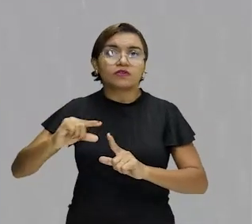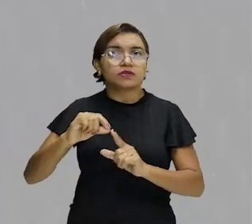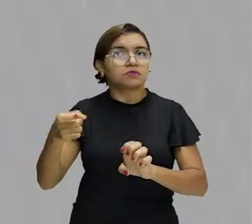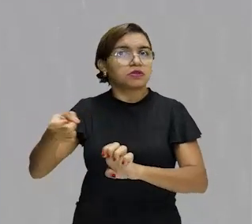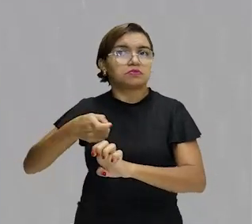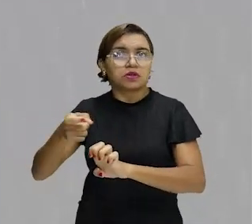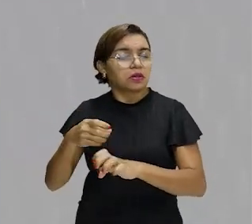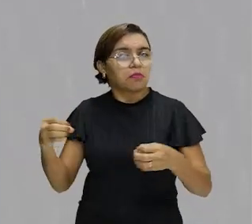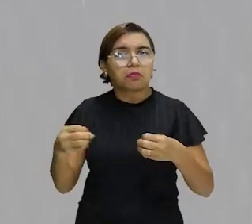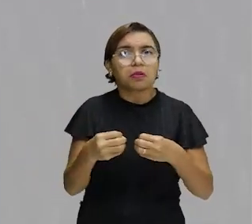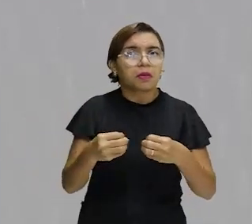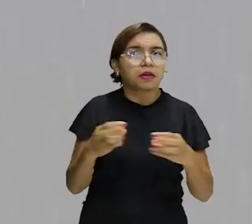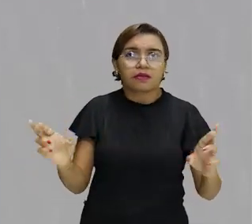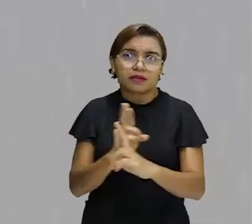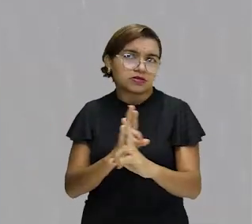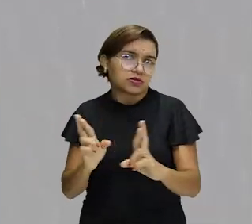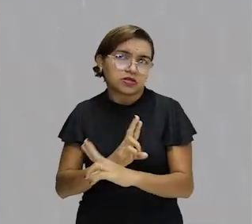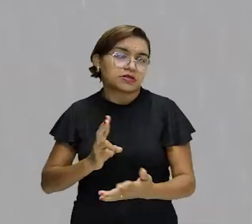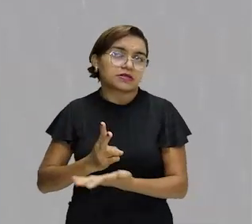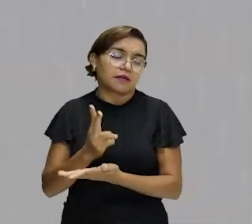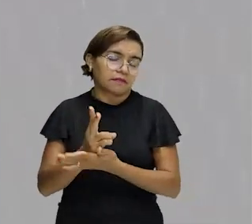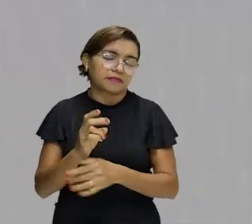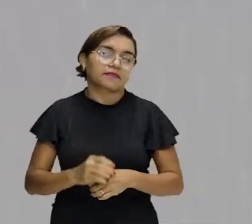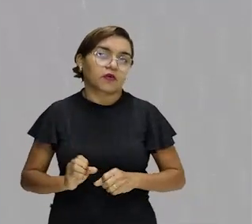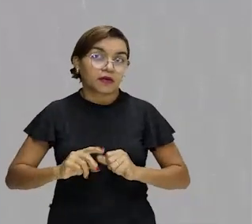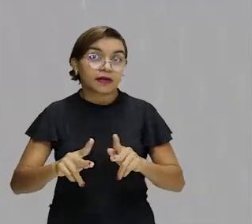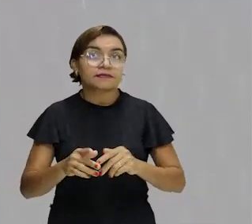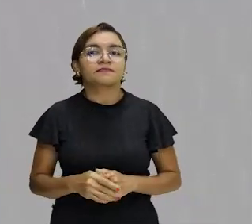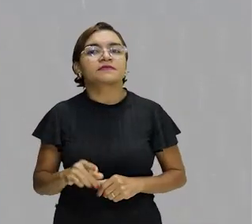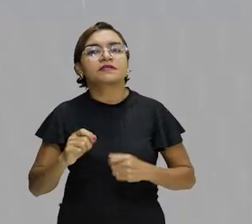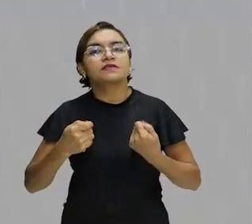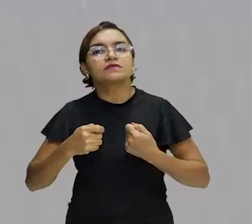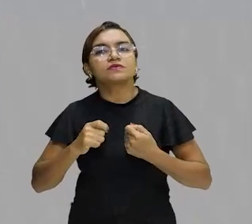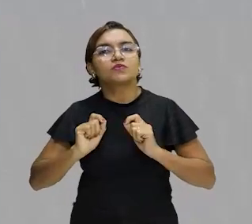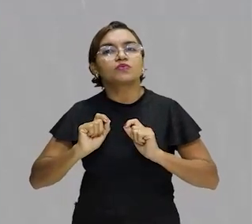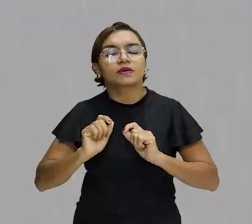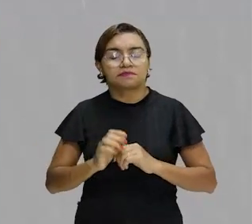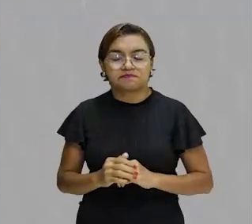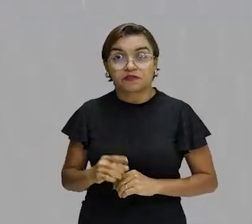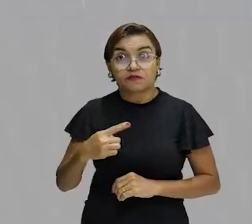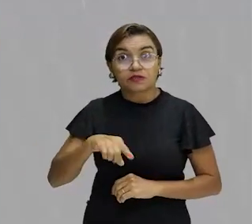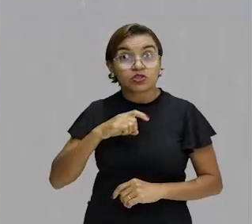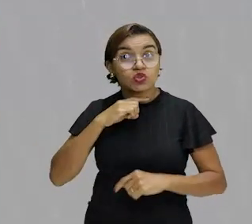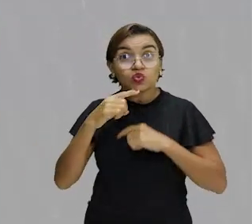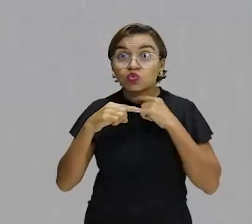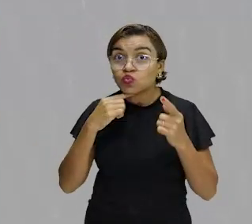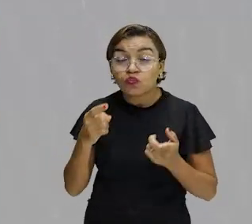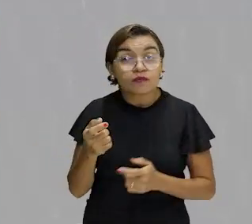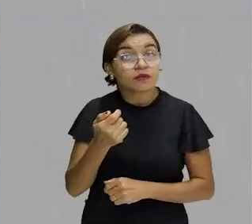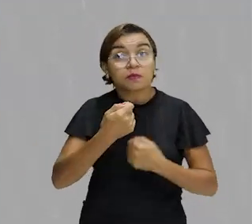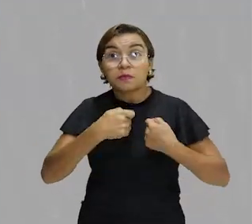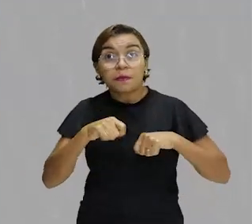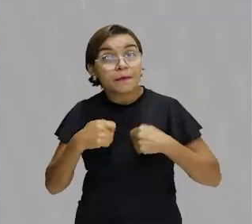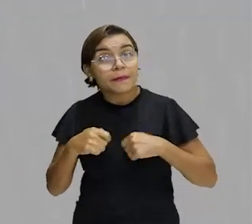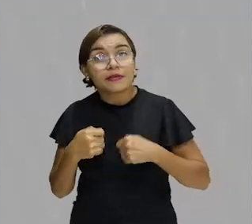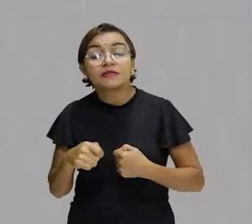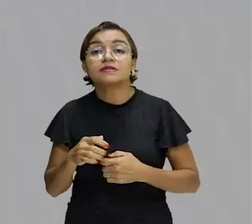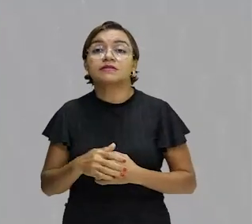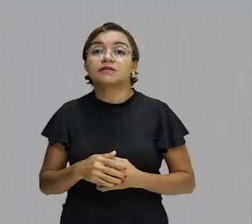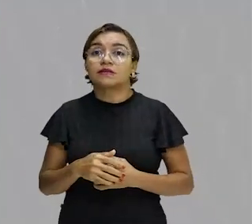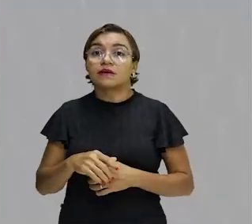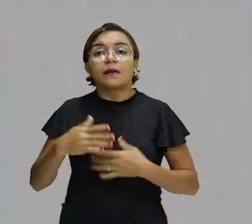ter dificuldade nenhuma. E aqui nós estamos a caminho, né, de chegar nesse conceito maior que é o de função